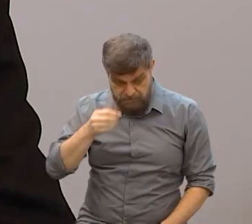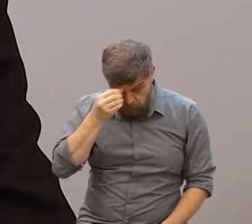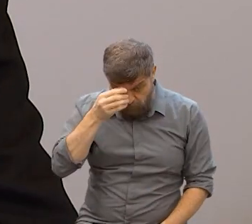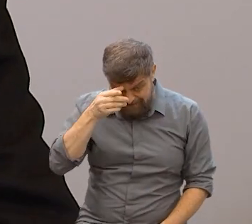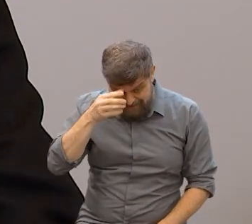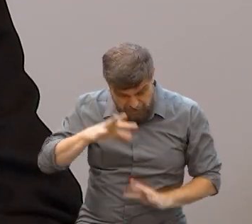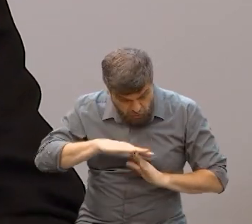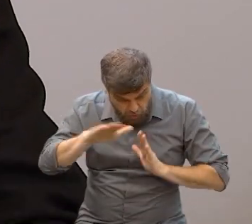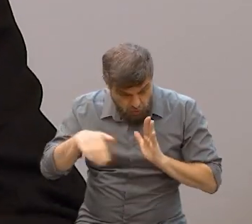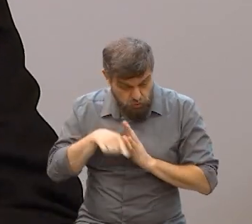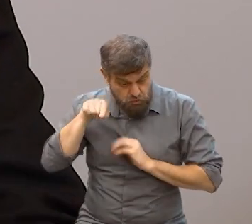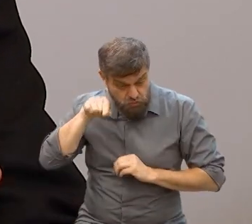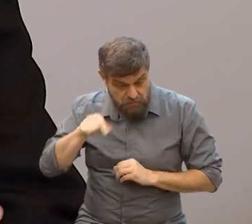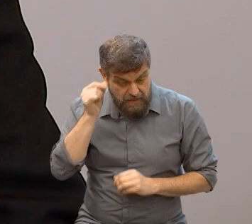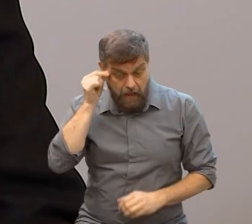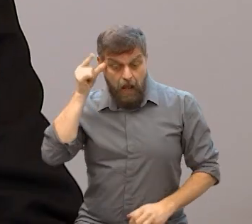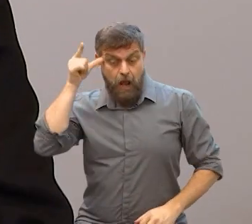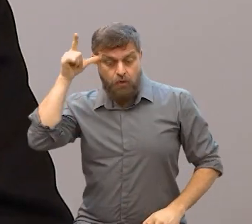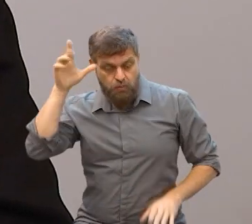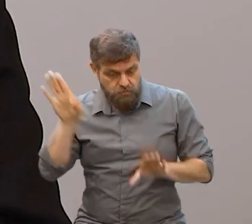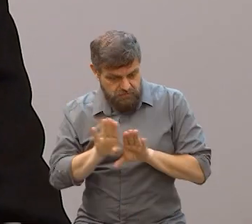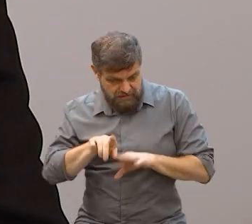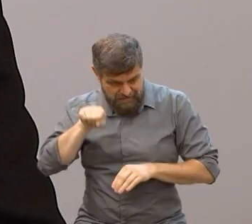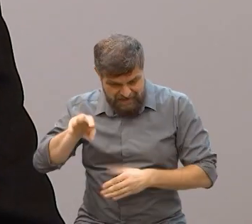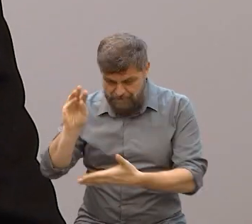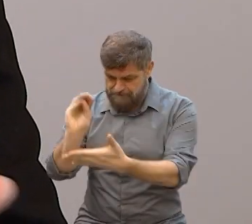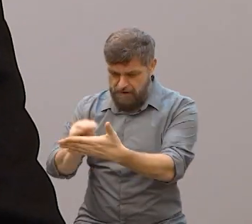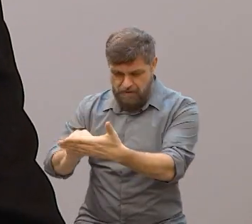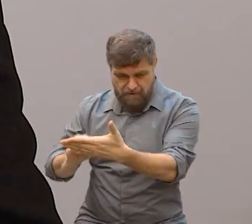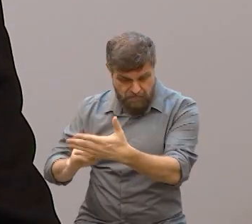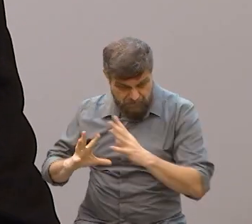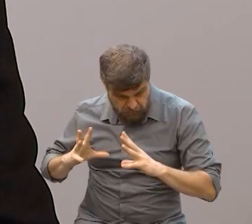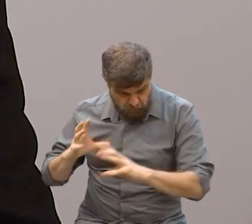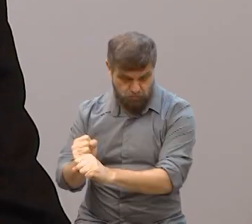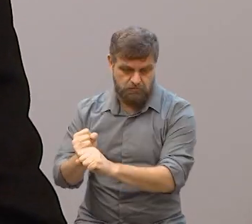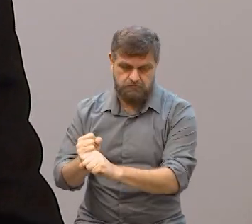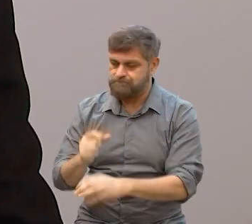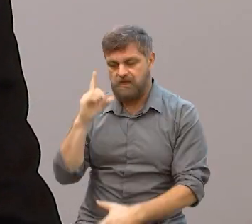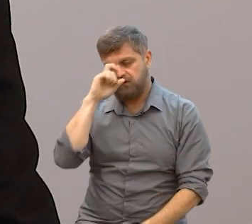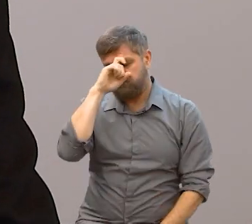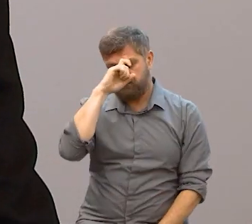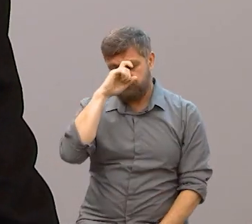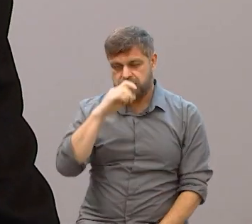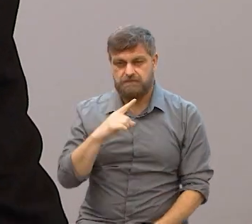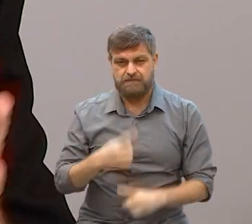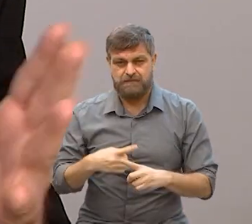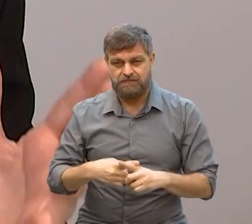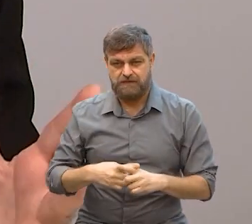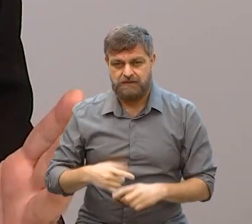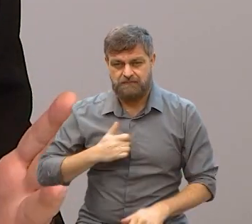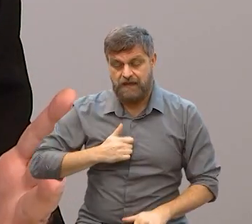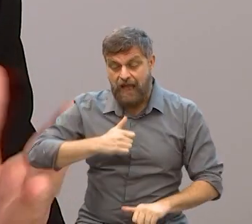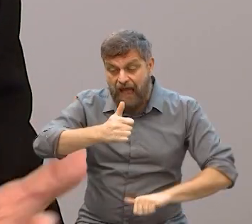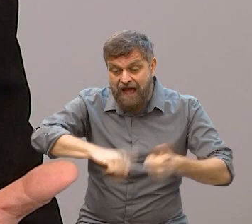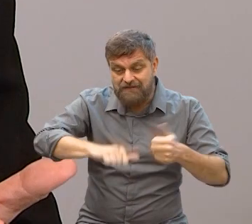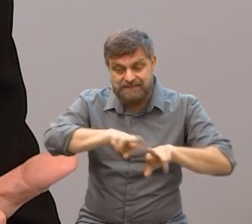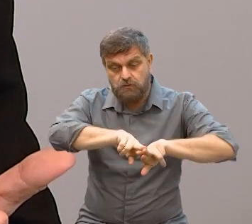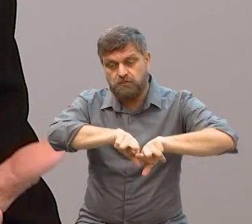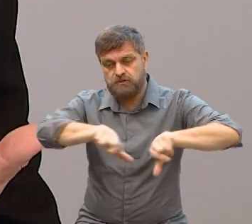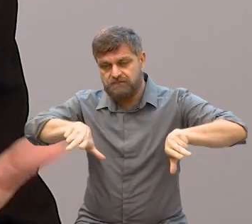conhecimento daquele aluno, as culturas, os valores que ele tem veio à tona? É difícil. Então, por isso, é interessante variar os instrumentos